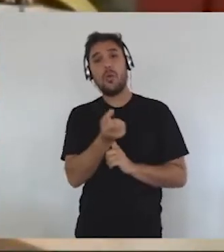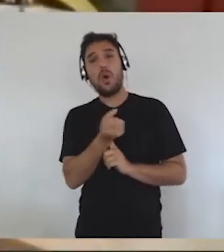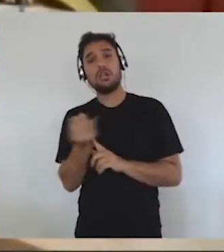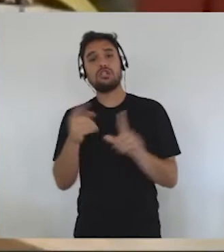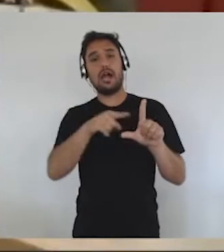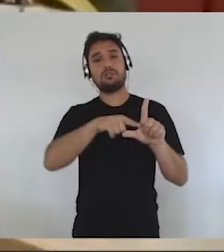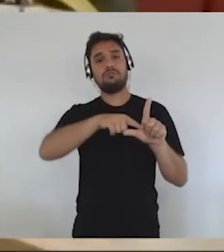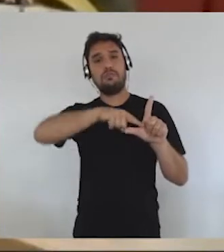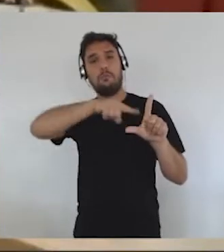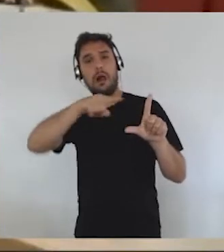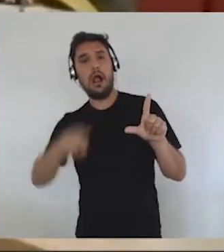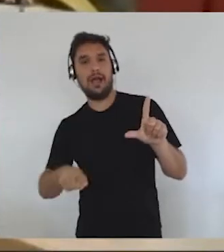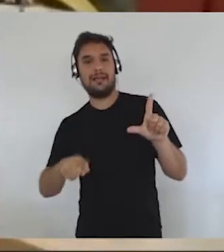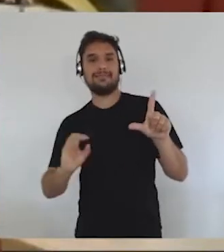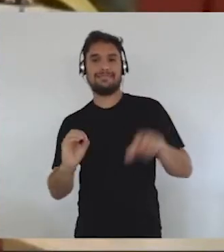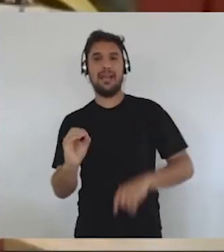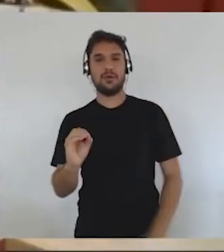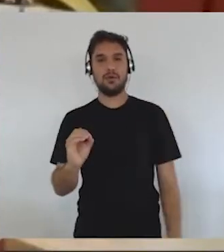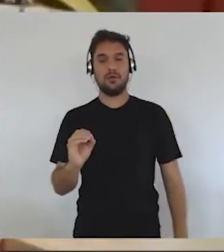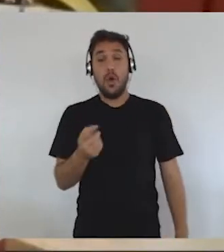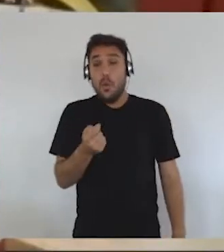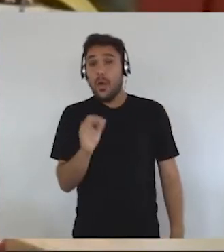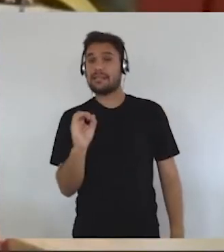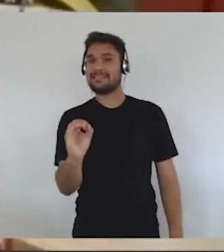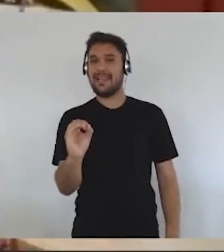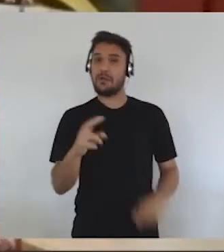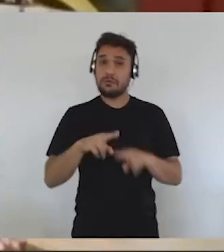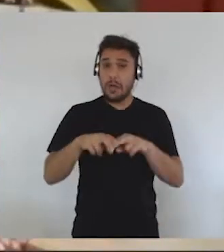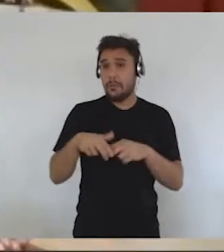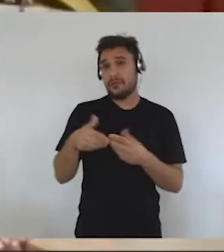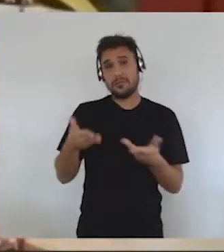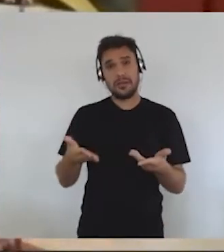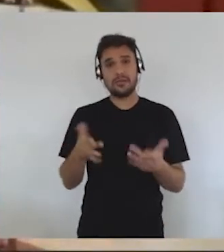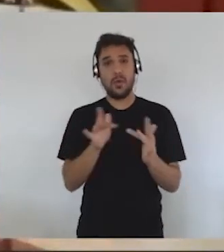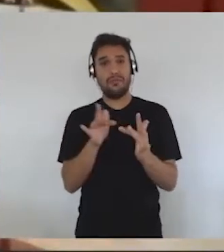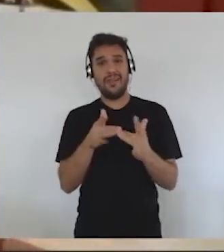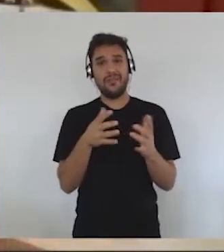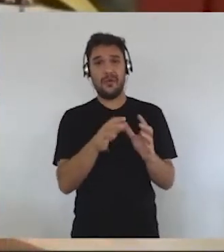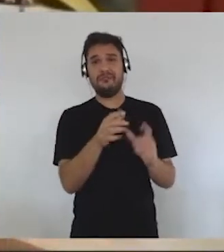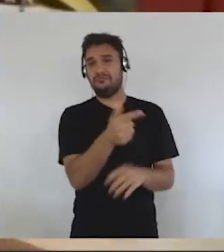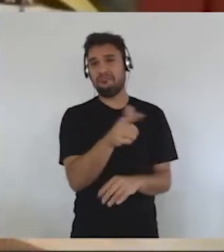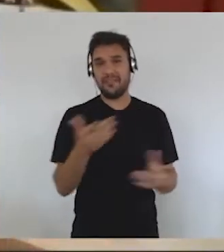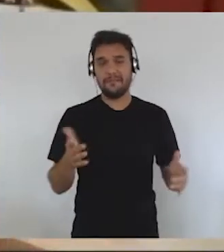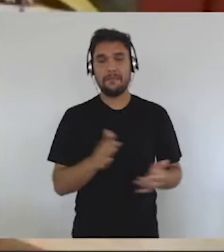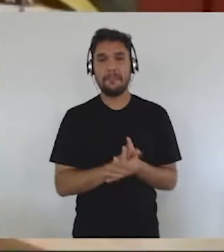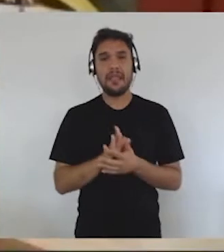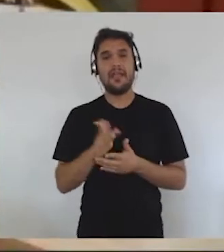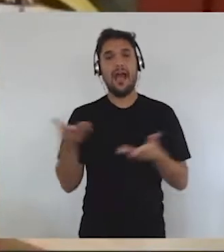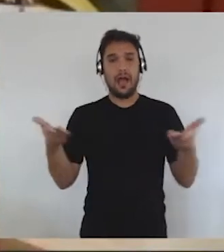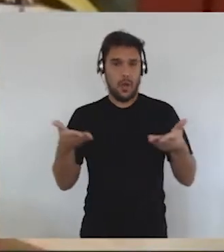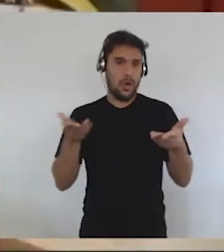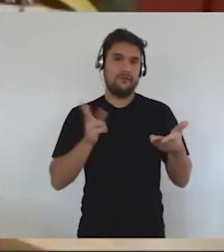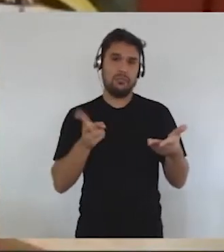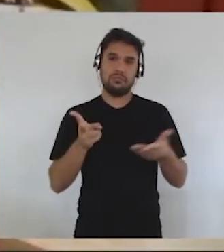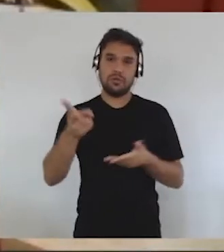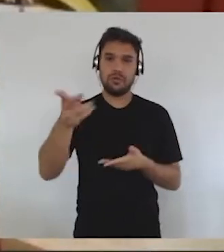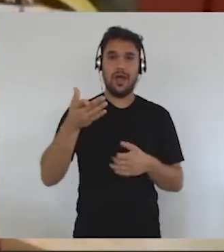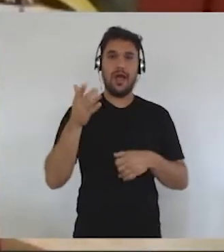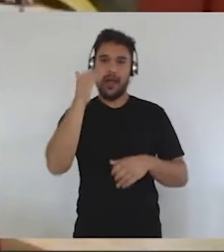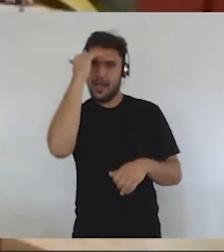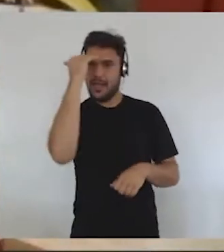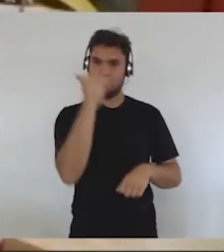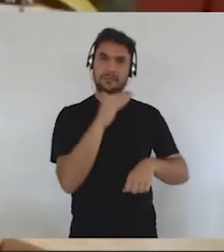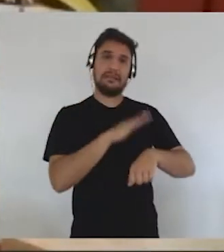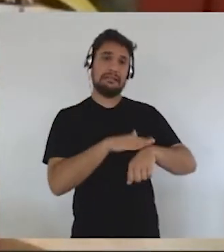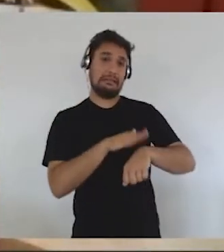baixaram a zero, justamente por essa questão que o senhor nos trouxe. Vamos dar continuidade, então, para respeitar o nosso tempo